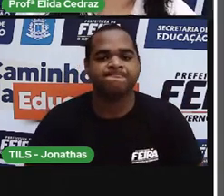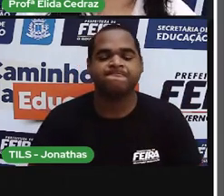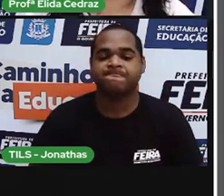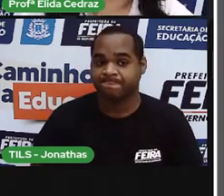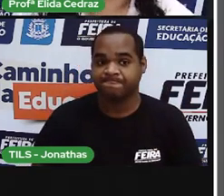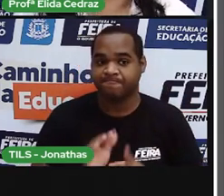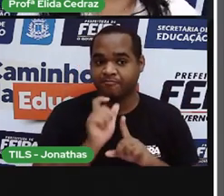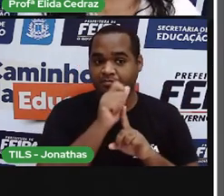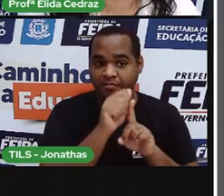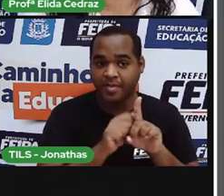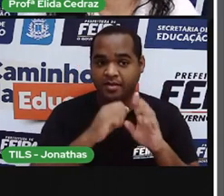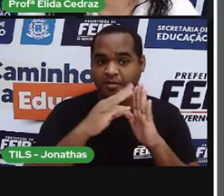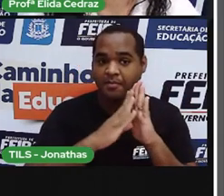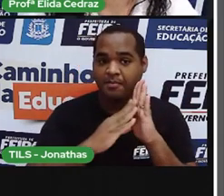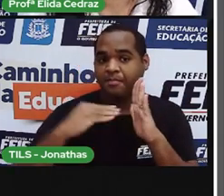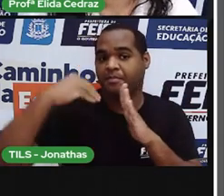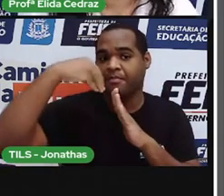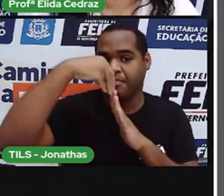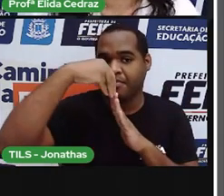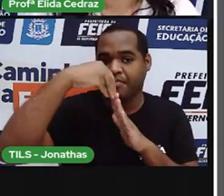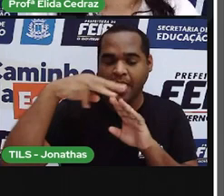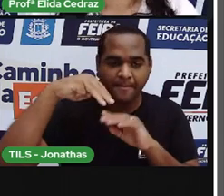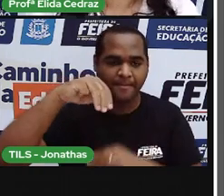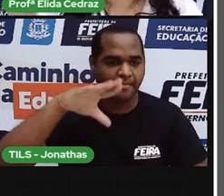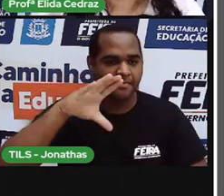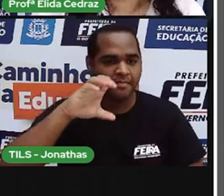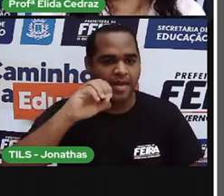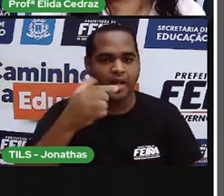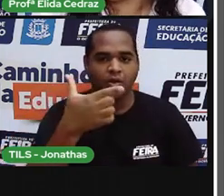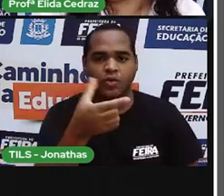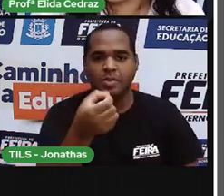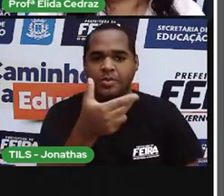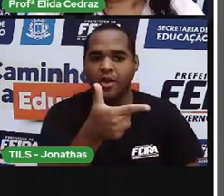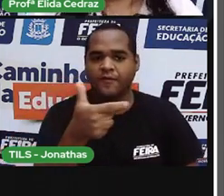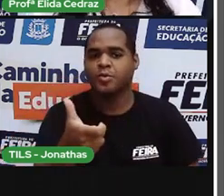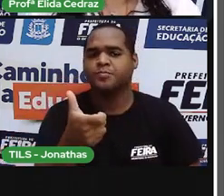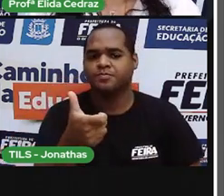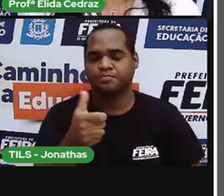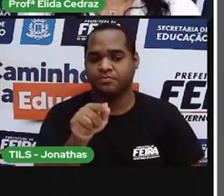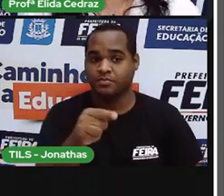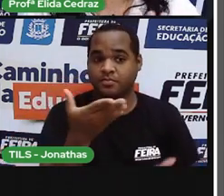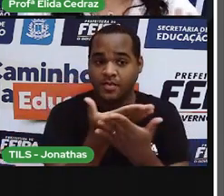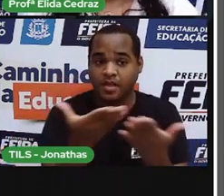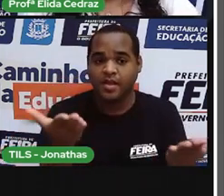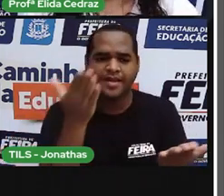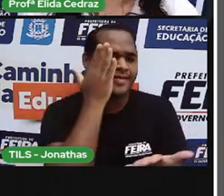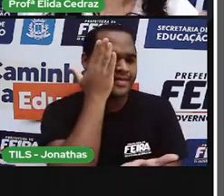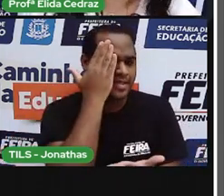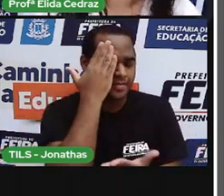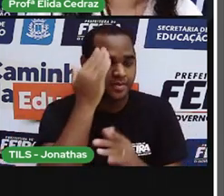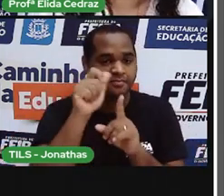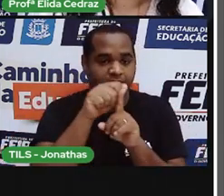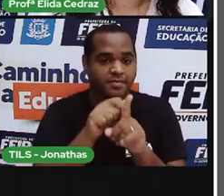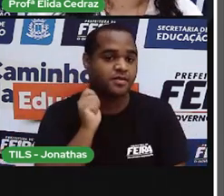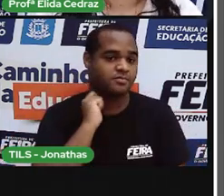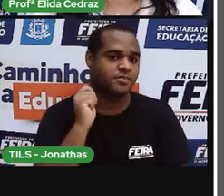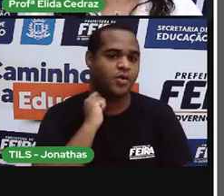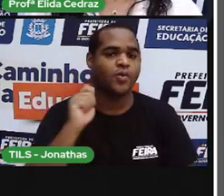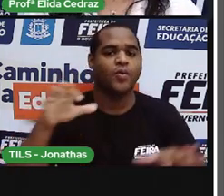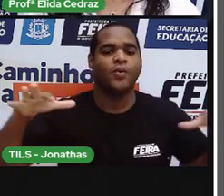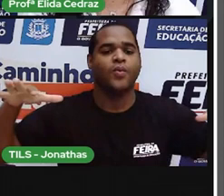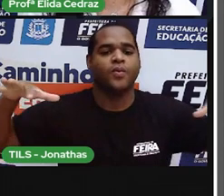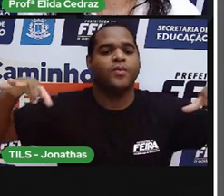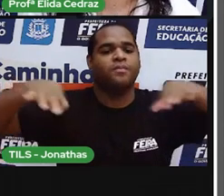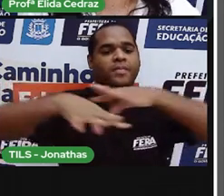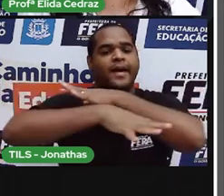do mês de maio de 2021. Como você já sabe, o mês de abril acabou